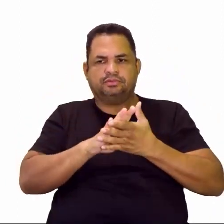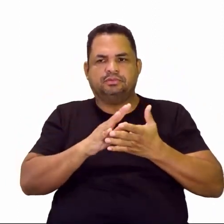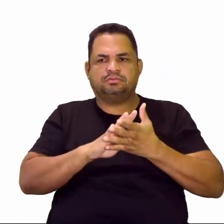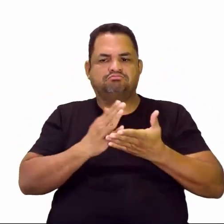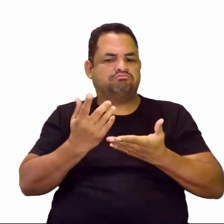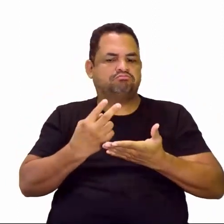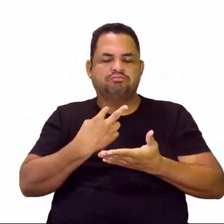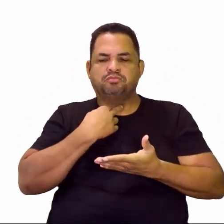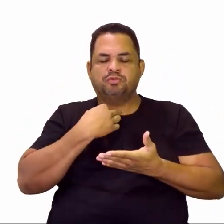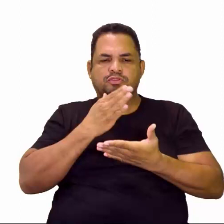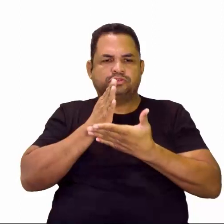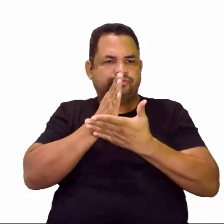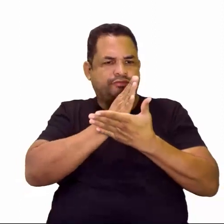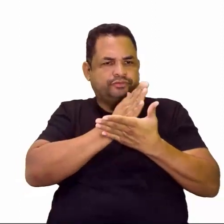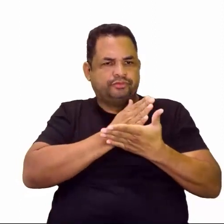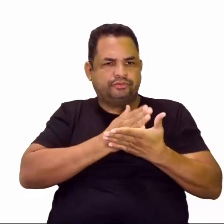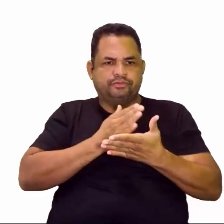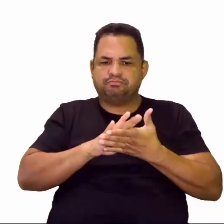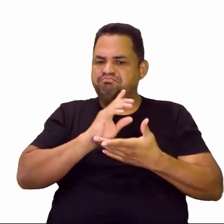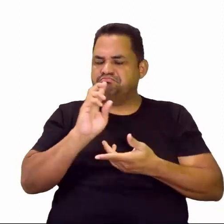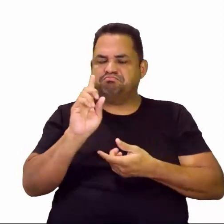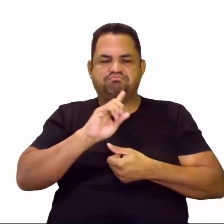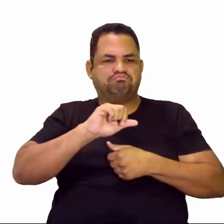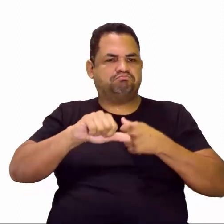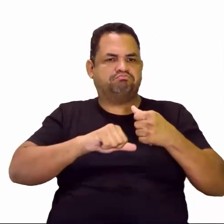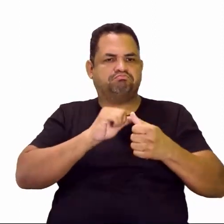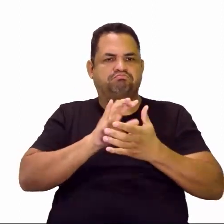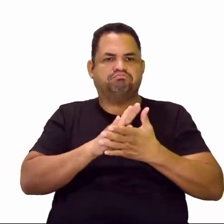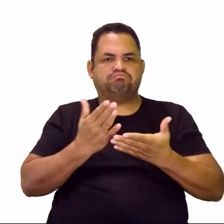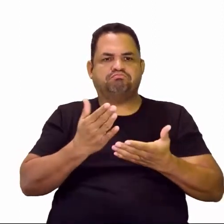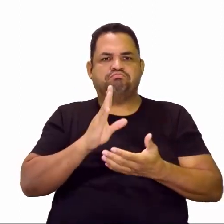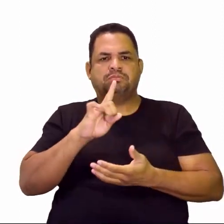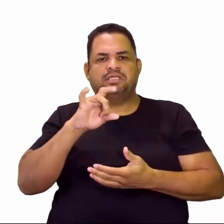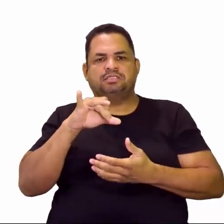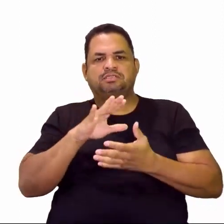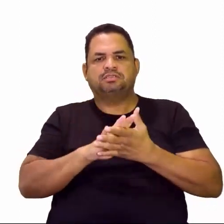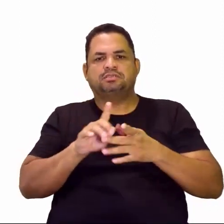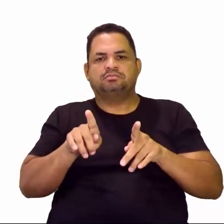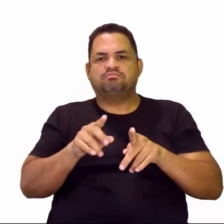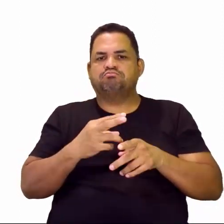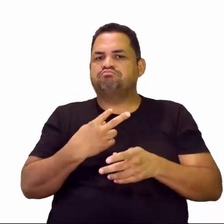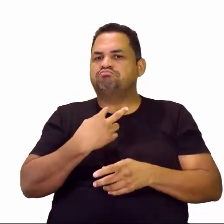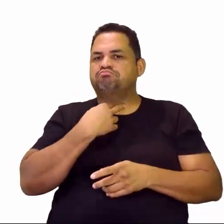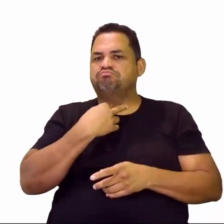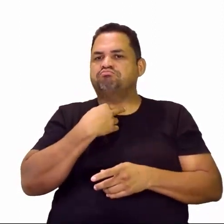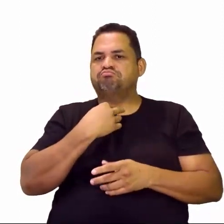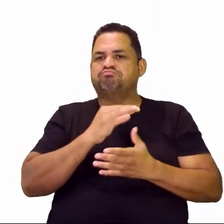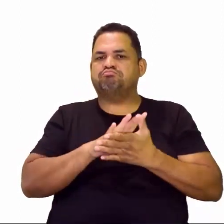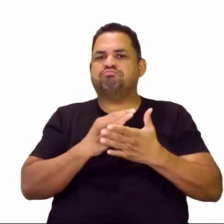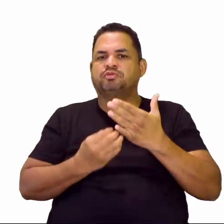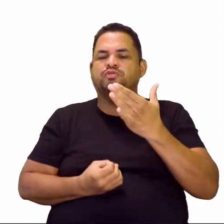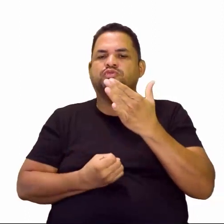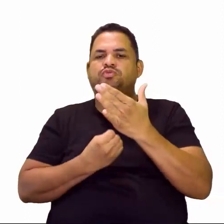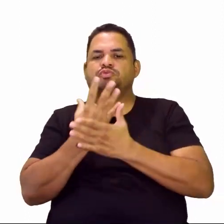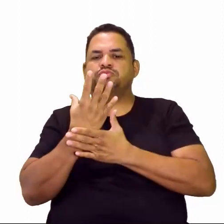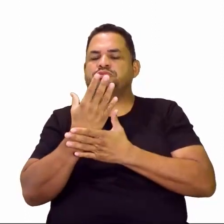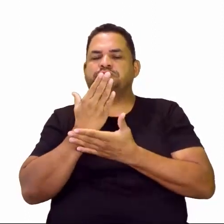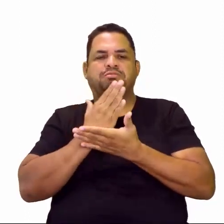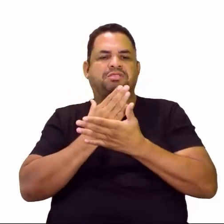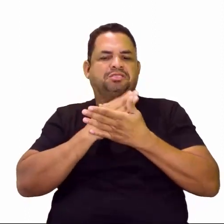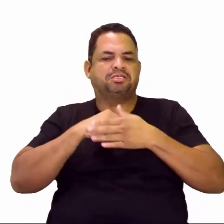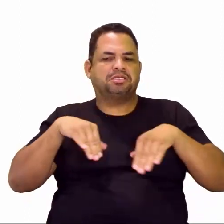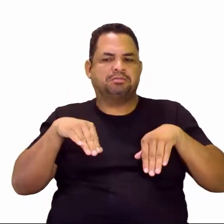maciças, indivisíveis, imutáveis, imperecíveis e que não podem ser criados e